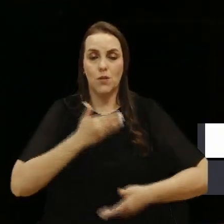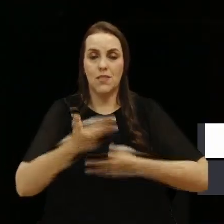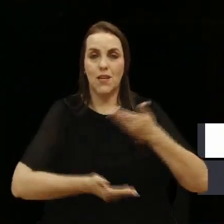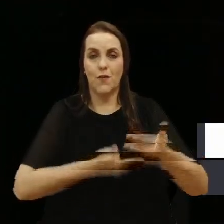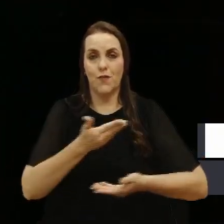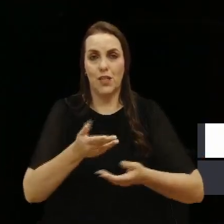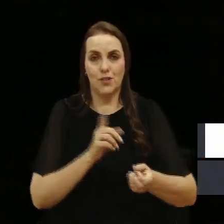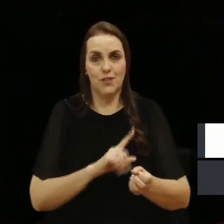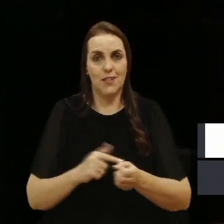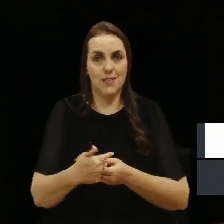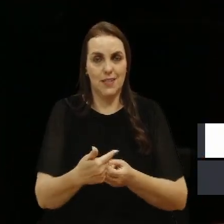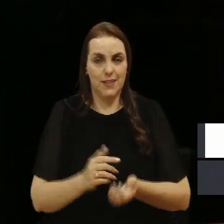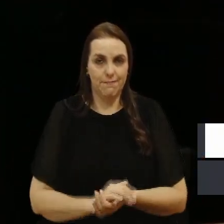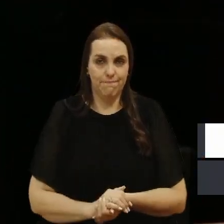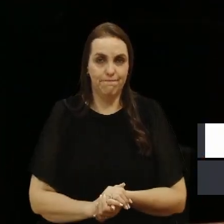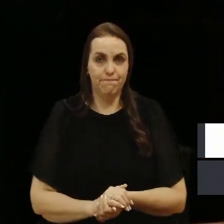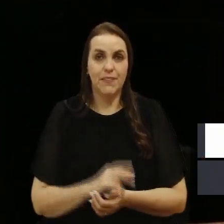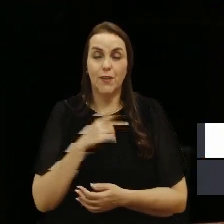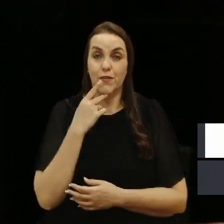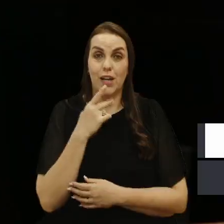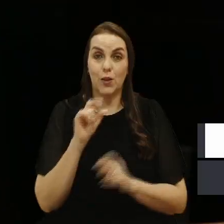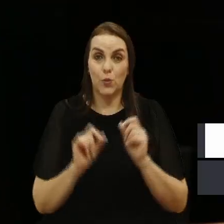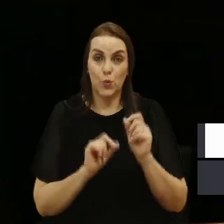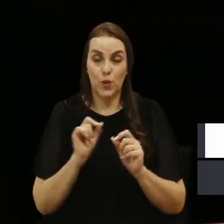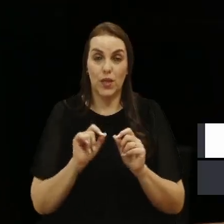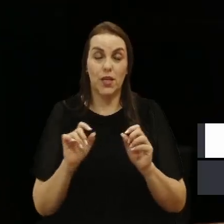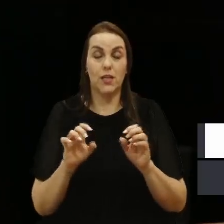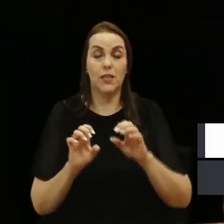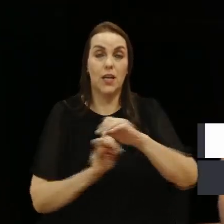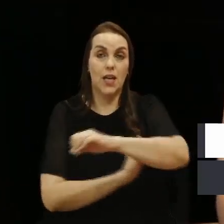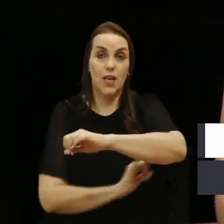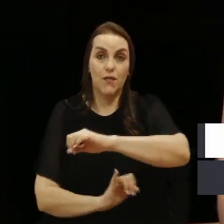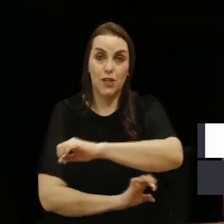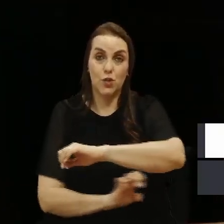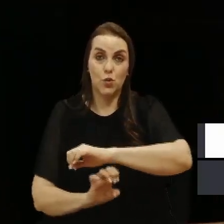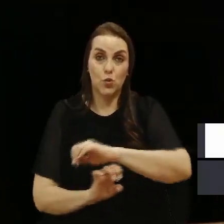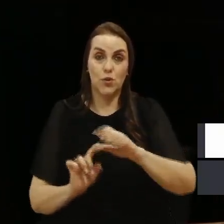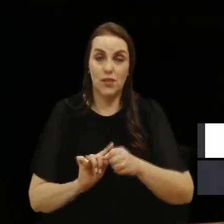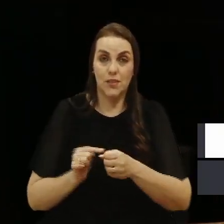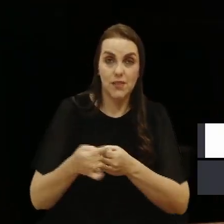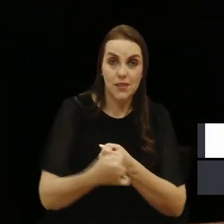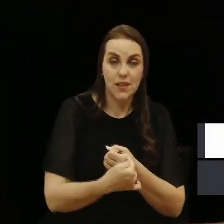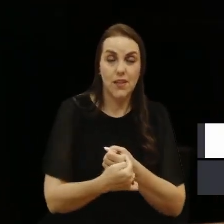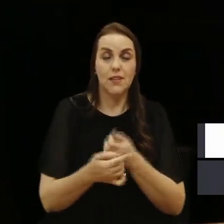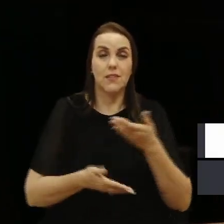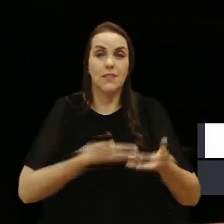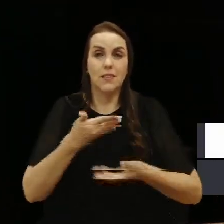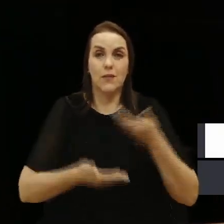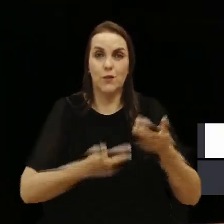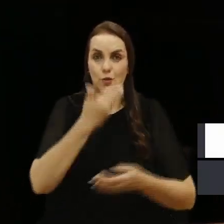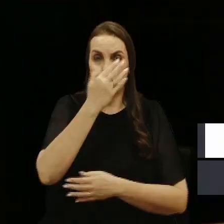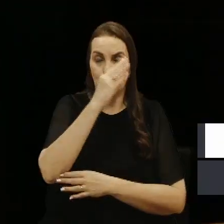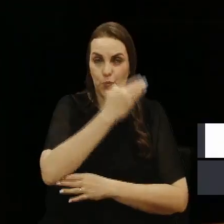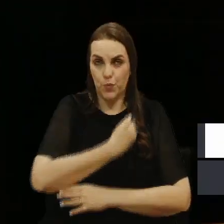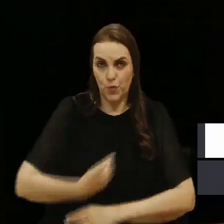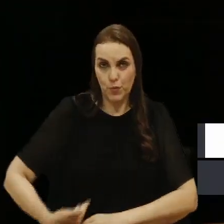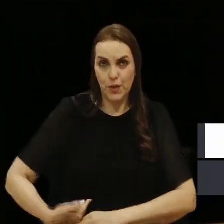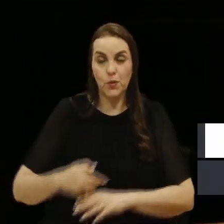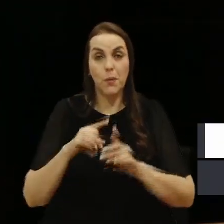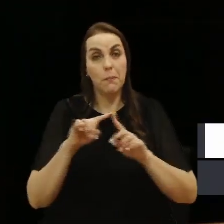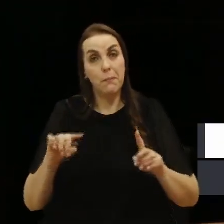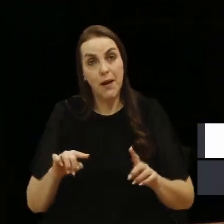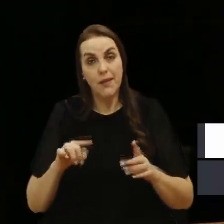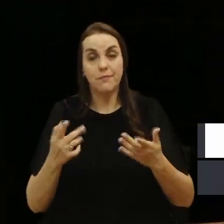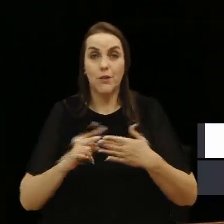cidade, né? Daí a gente está falando da questão da infraestrutura urbana, né, dos serviços públicos, mas, por consequência, acaba que os